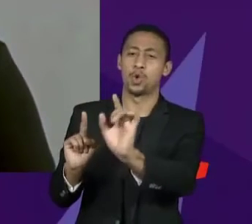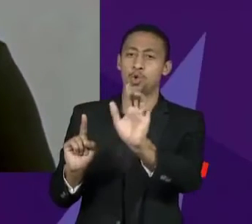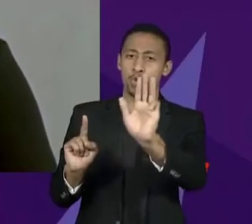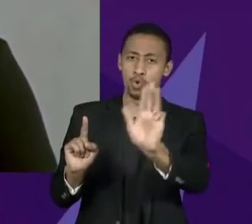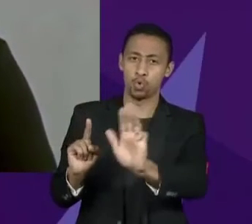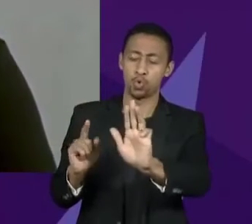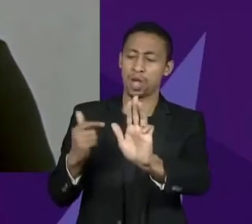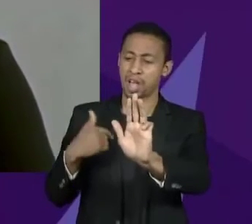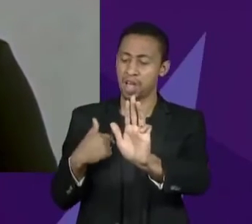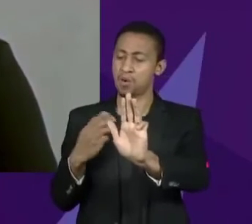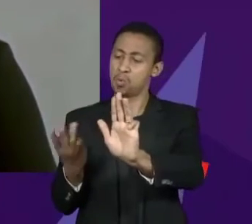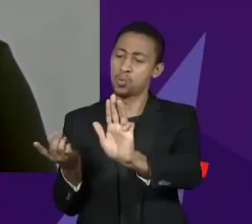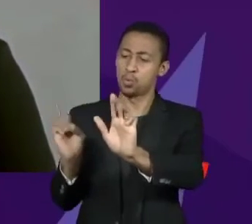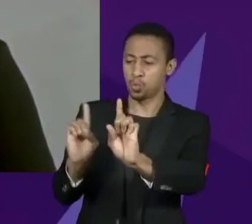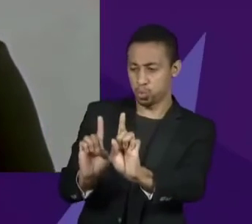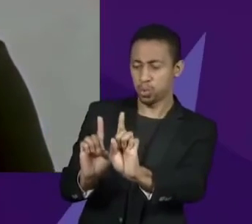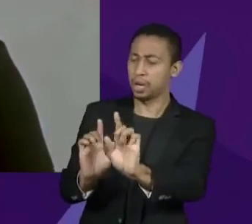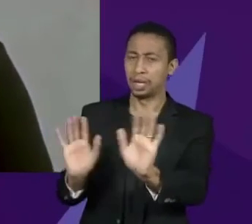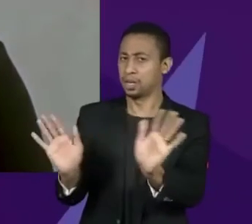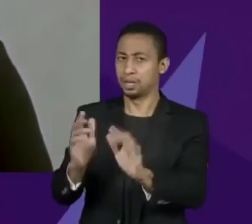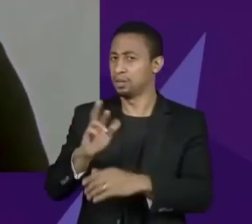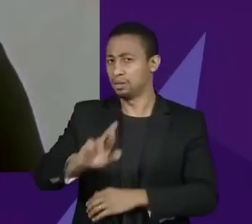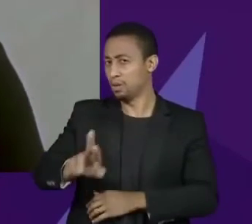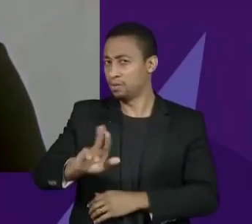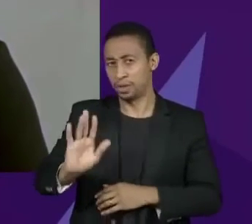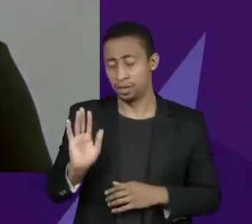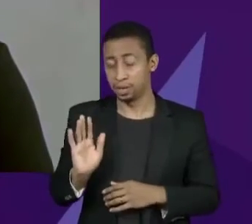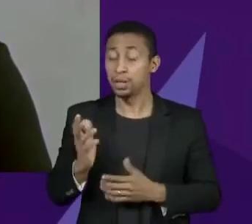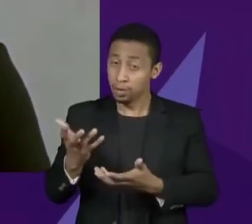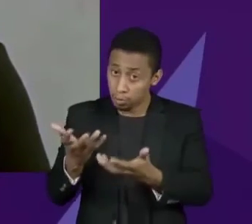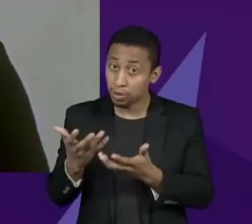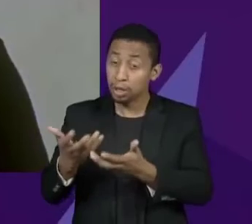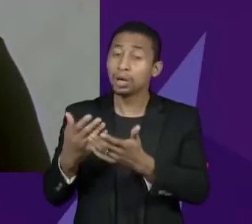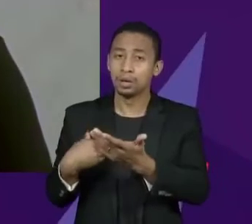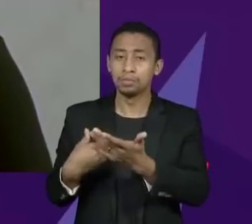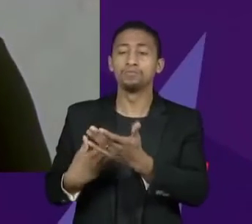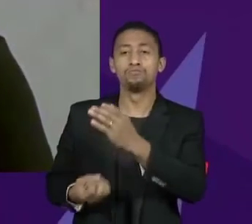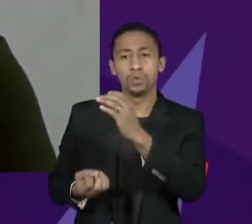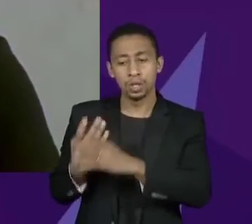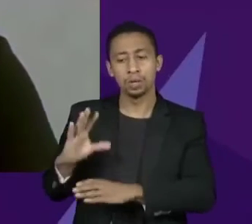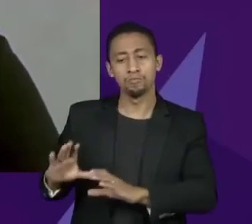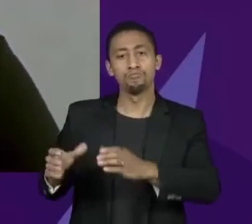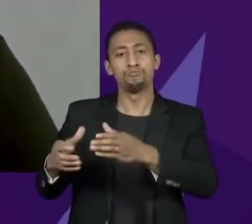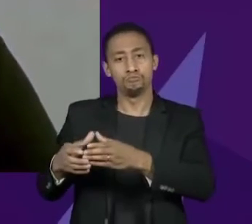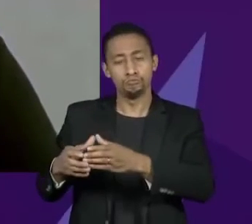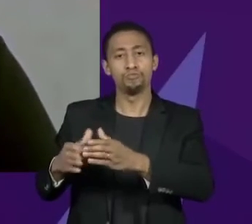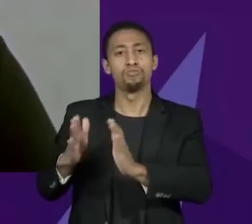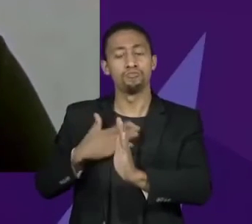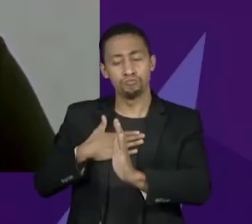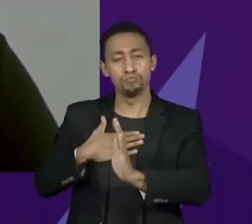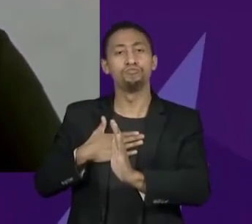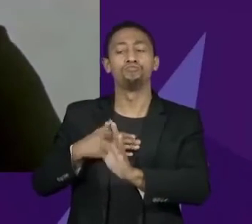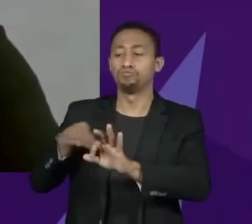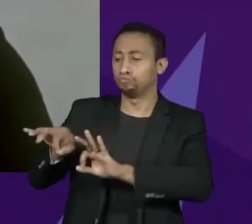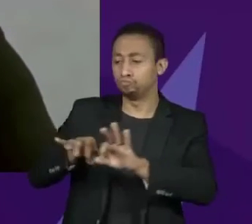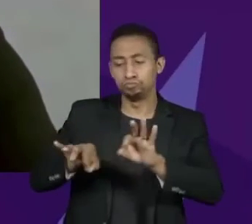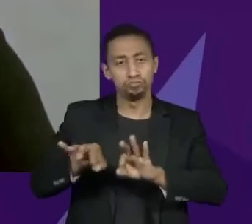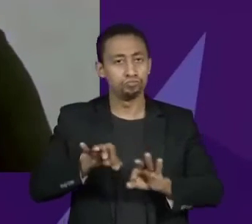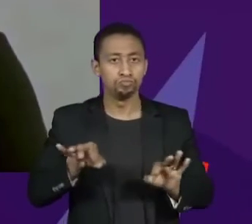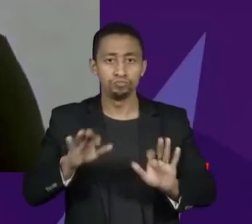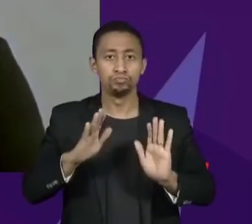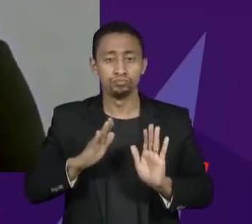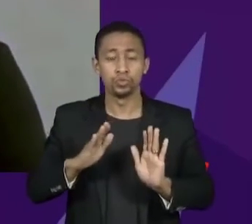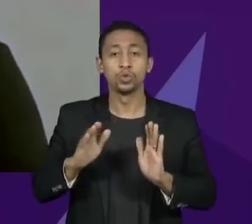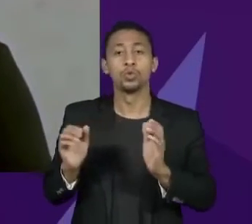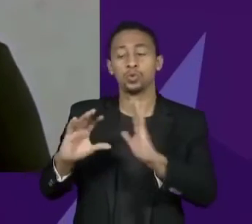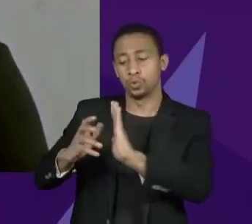intenção inicial seria conseguir construir uma chapa, esse seria o meu sonho nesse momento, entre o meu campo e o